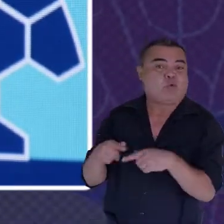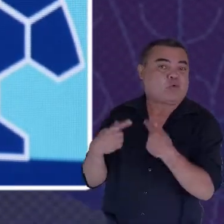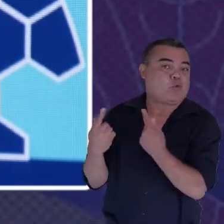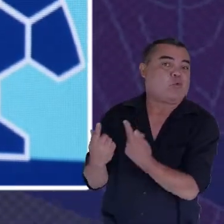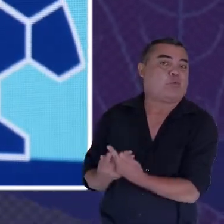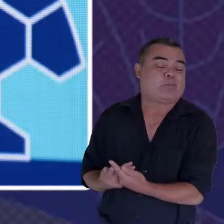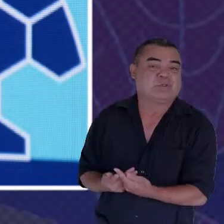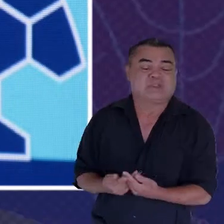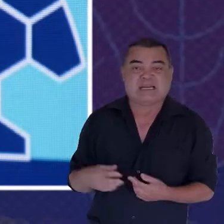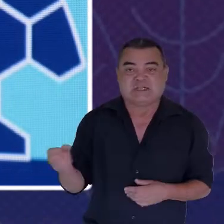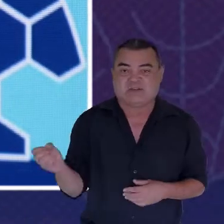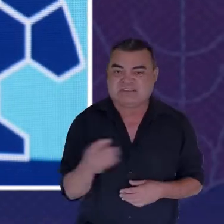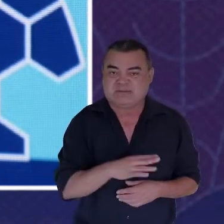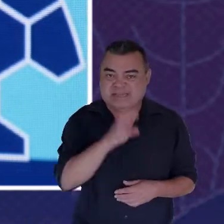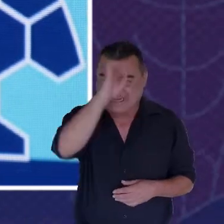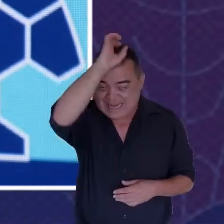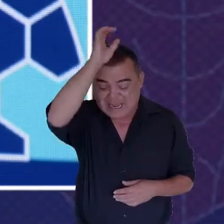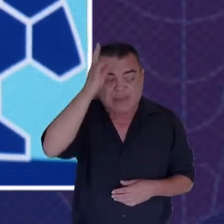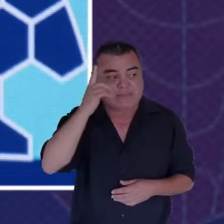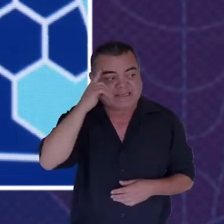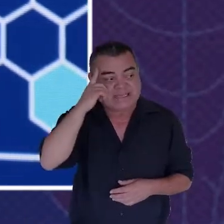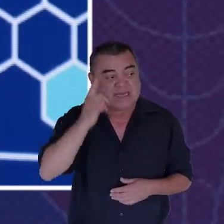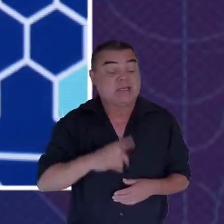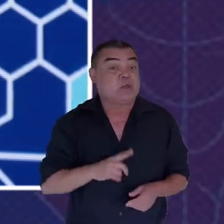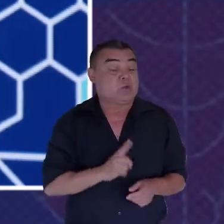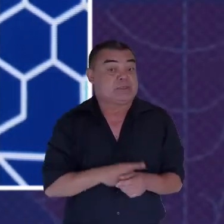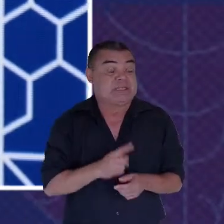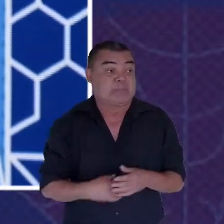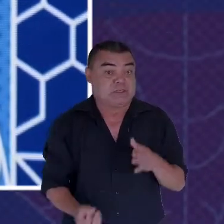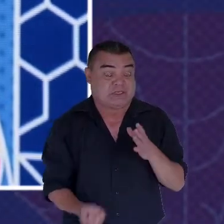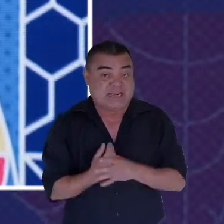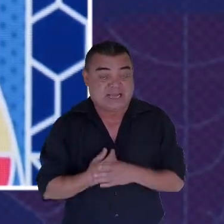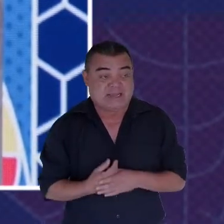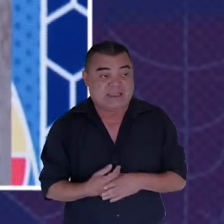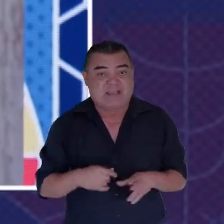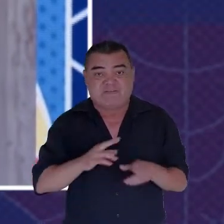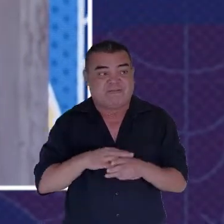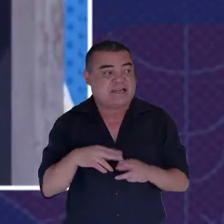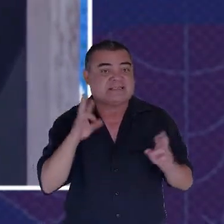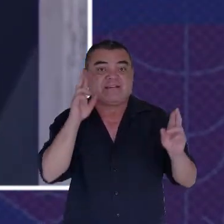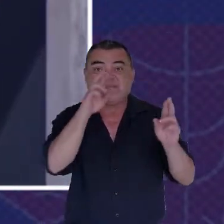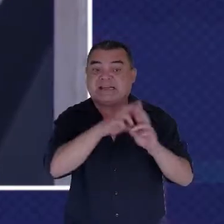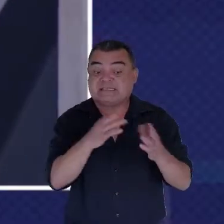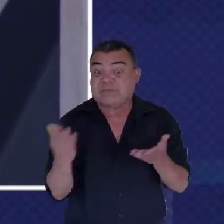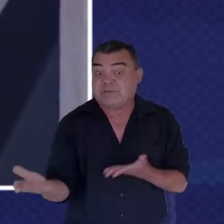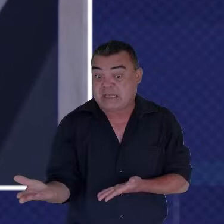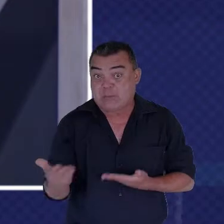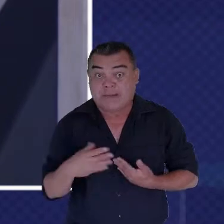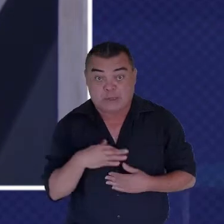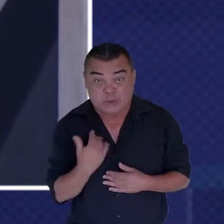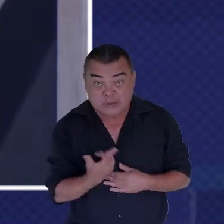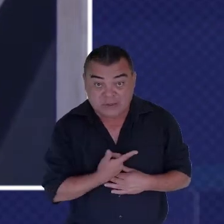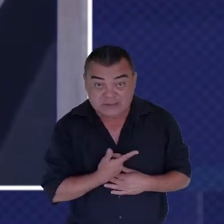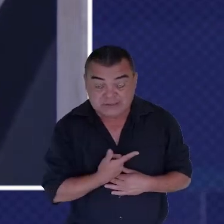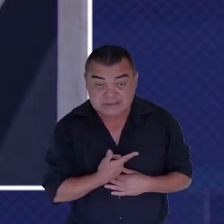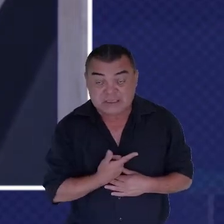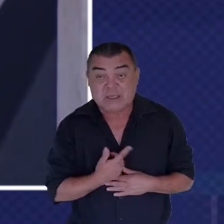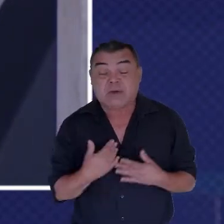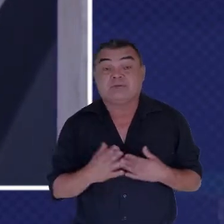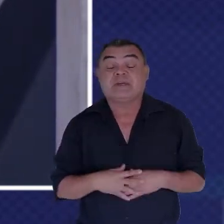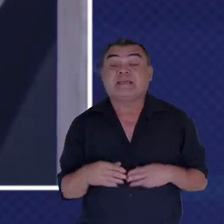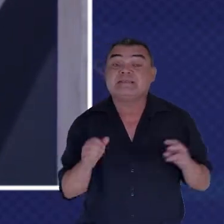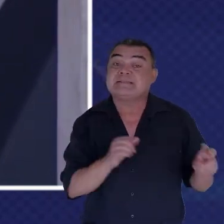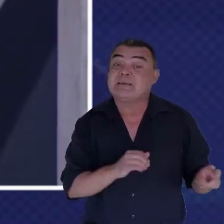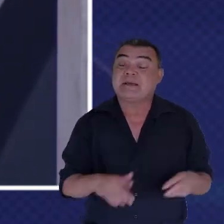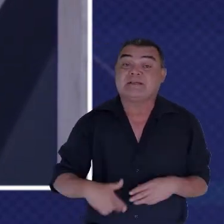da Inovação da enap para pensar o tempo de criar uma das muitas referências que vem vieram para gente foi